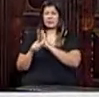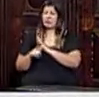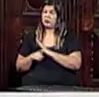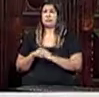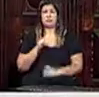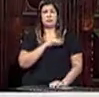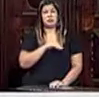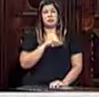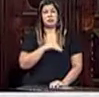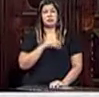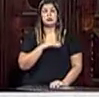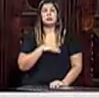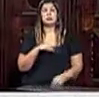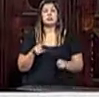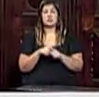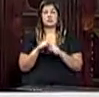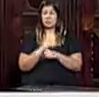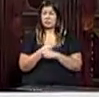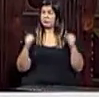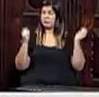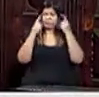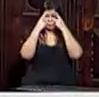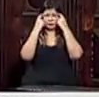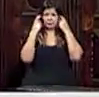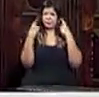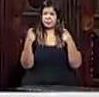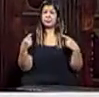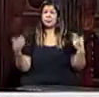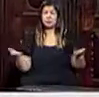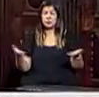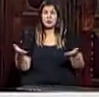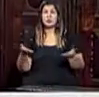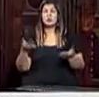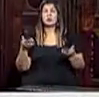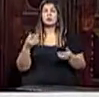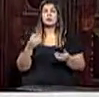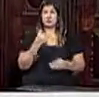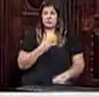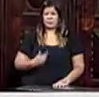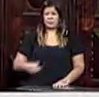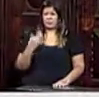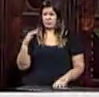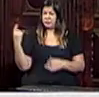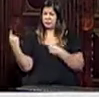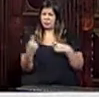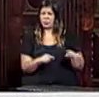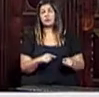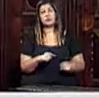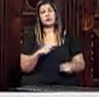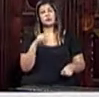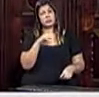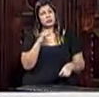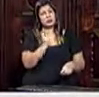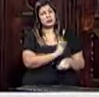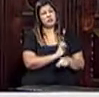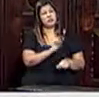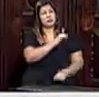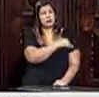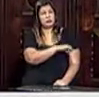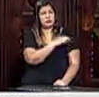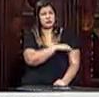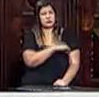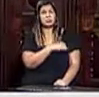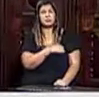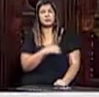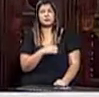ainda. Tamanha é a violência que a União pratica contra o Estado do Rio de Janeiro, que, como se não